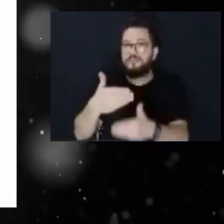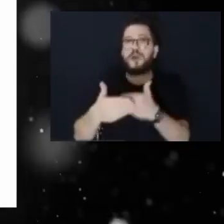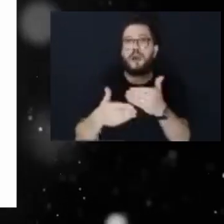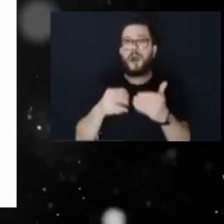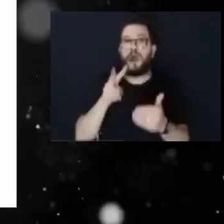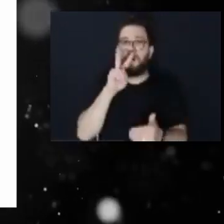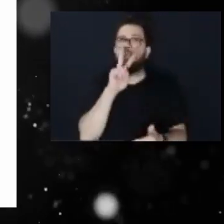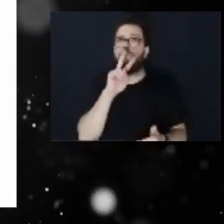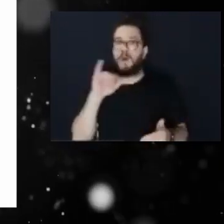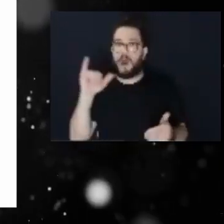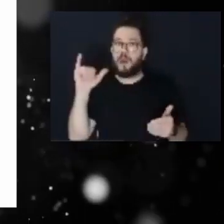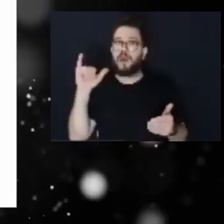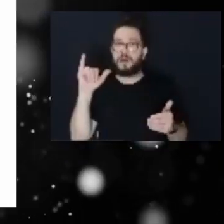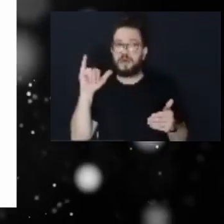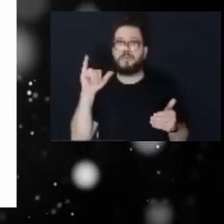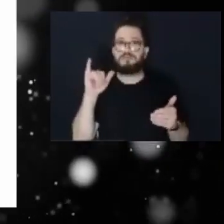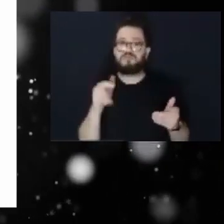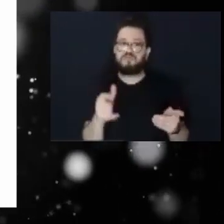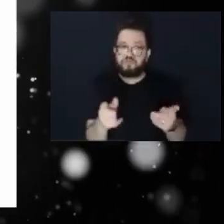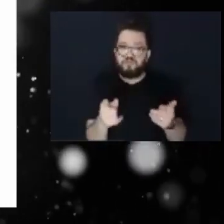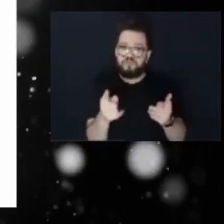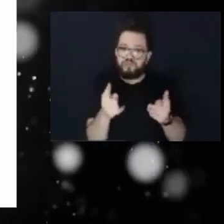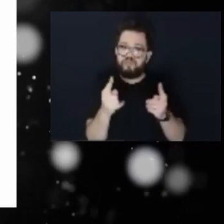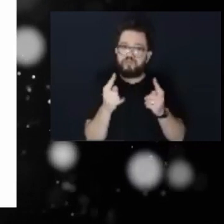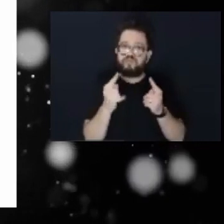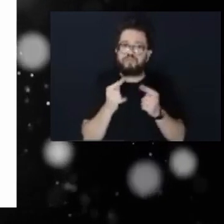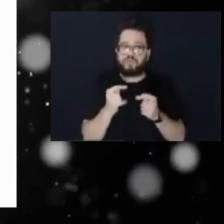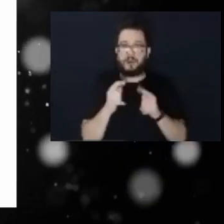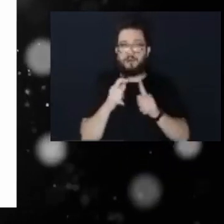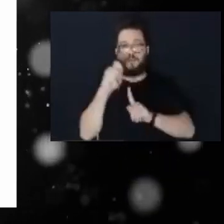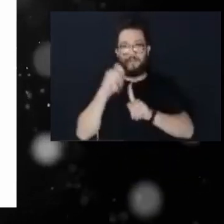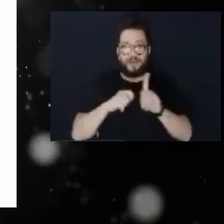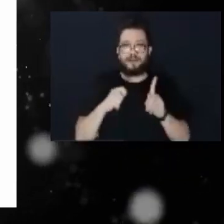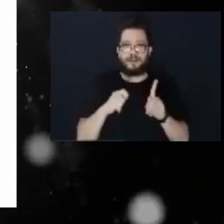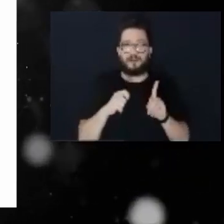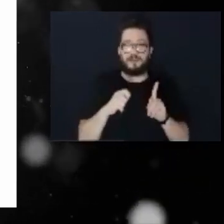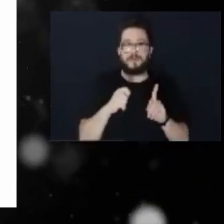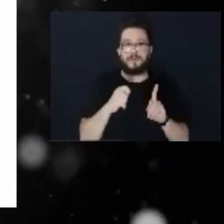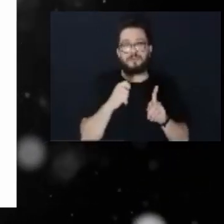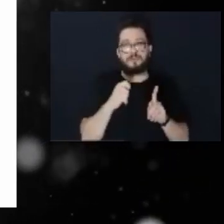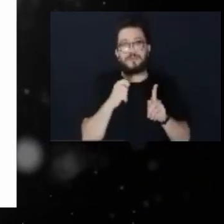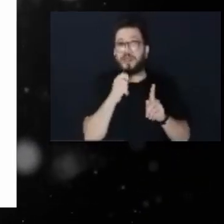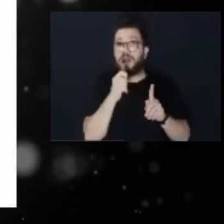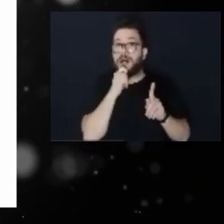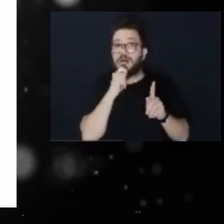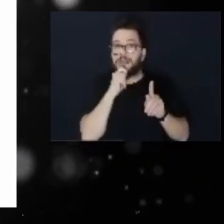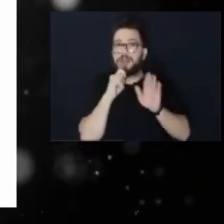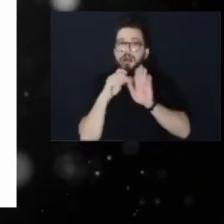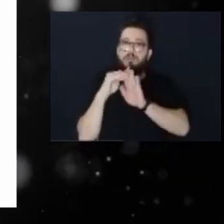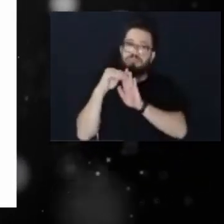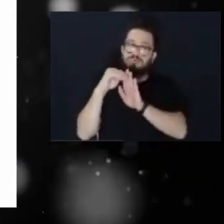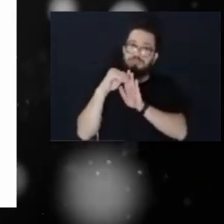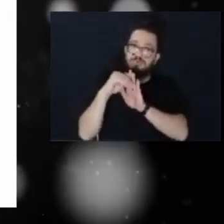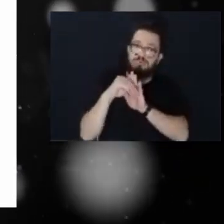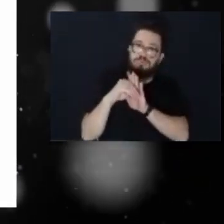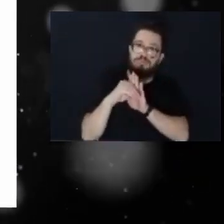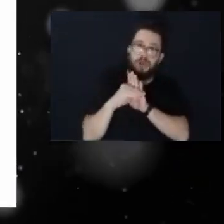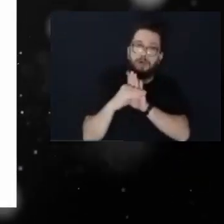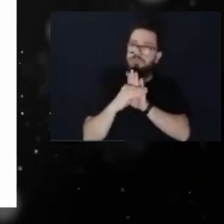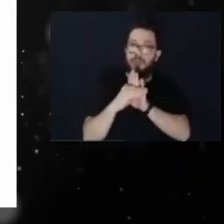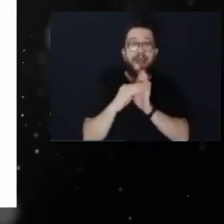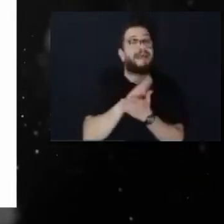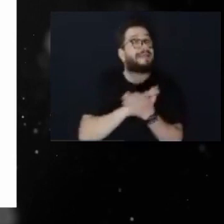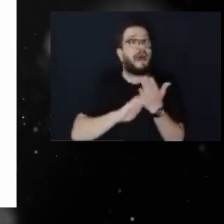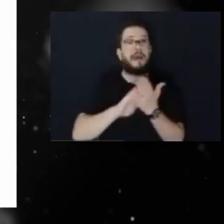durante esse mês, ainda está em declínio, não está em estabilidade, então não é o momento